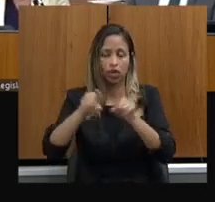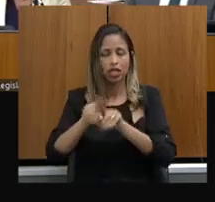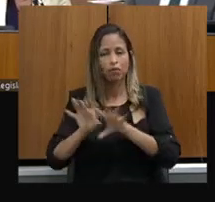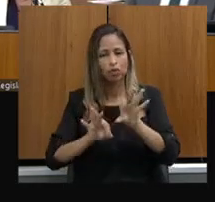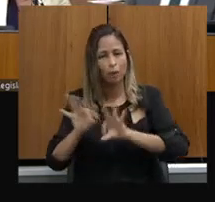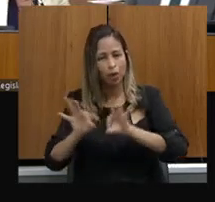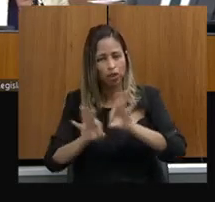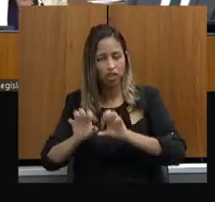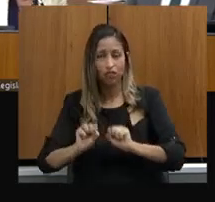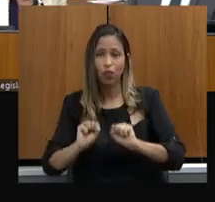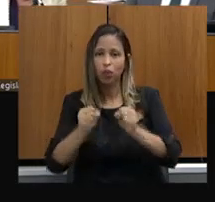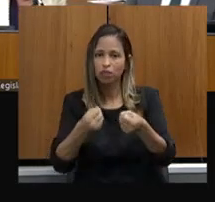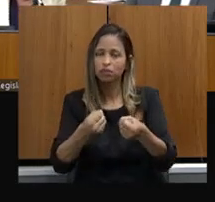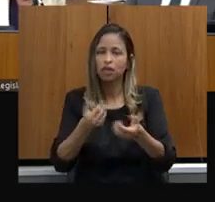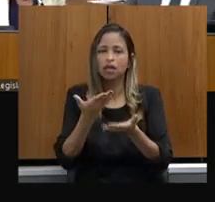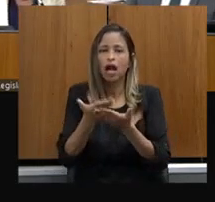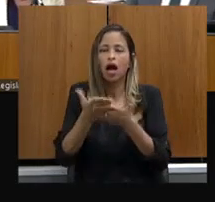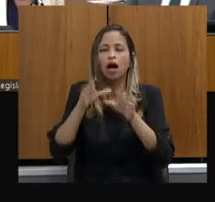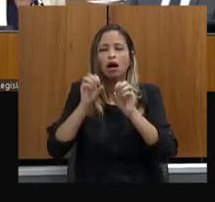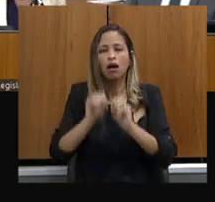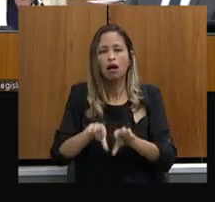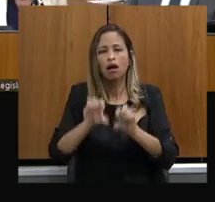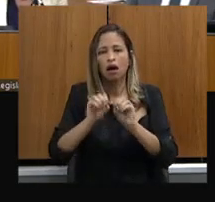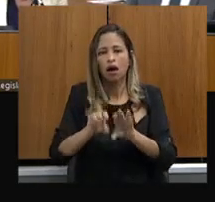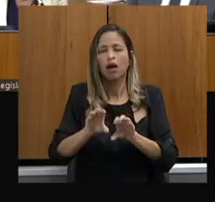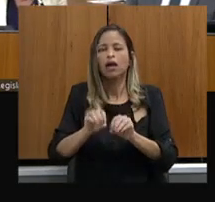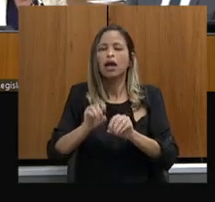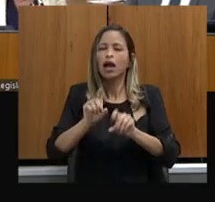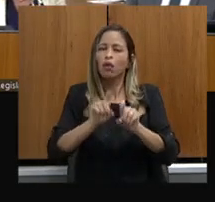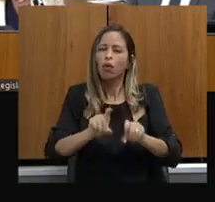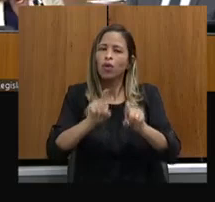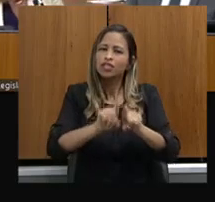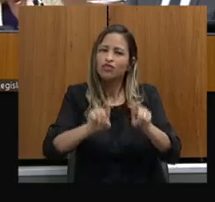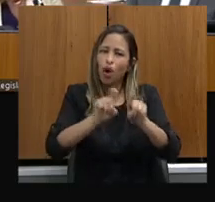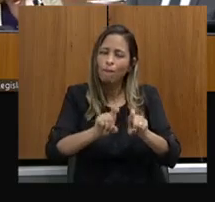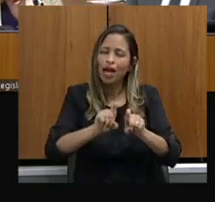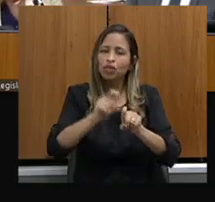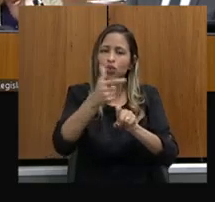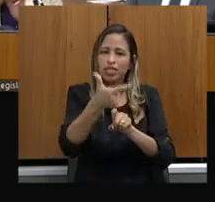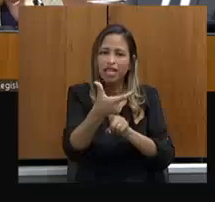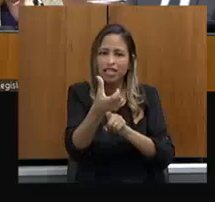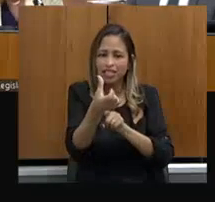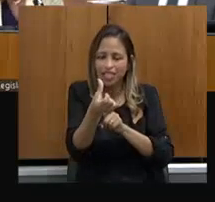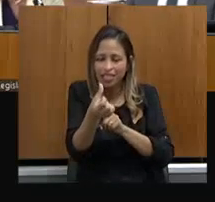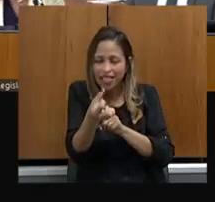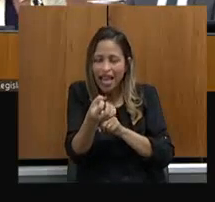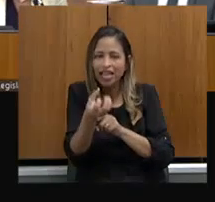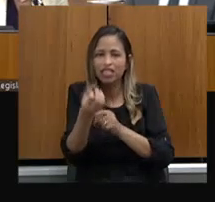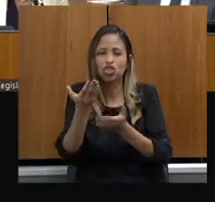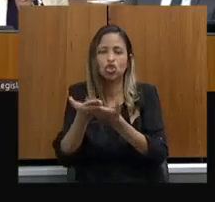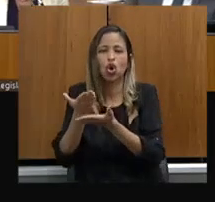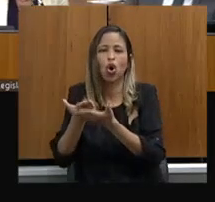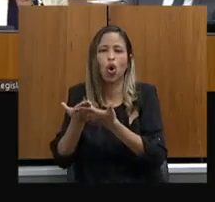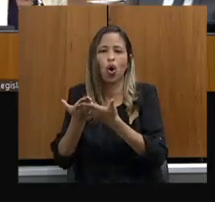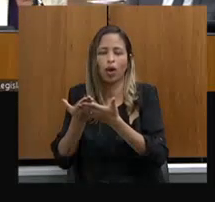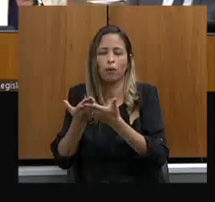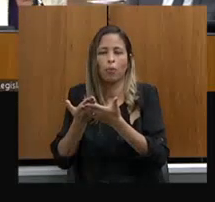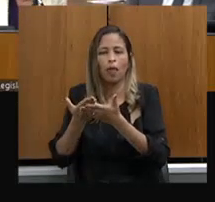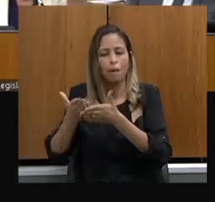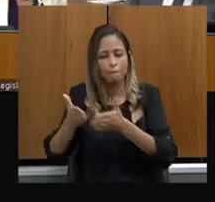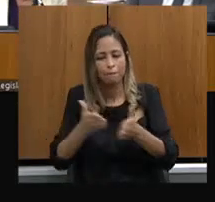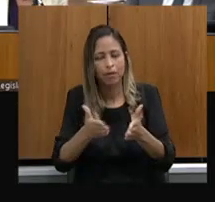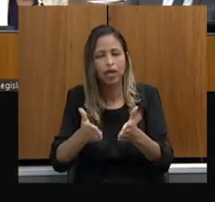o projeto de fortalecimento de educação com a modernização e equipamentos de informática de 206 escolas na bacia do Rio Doce